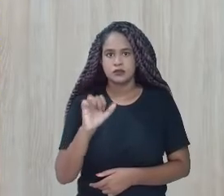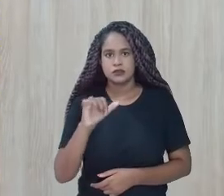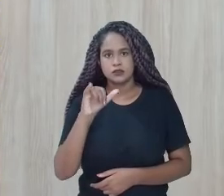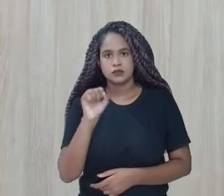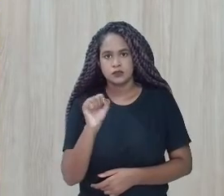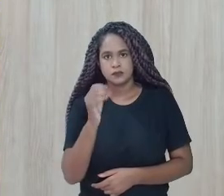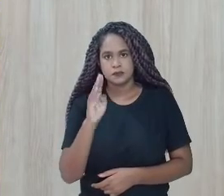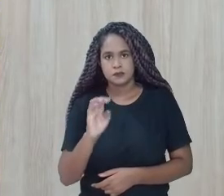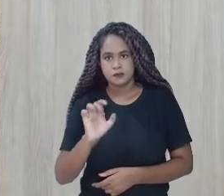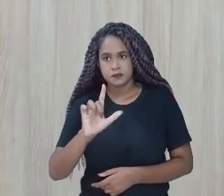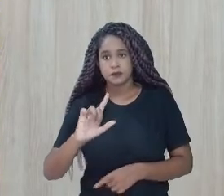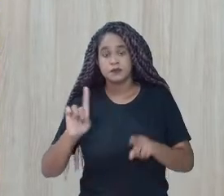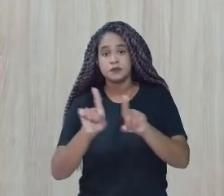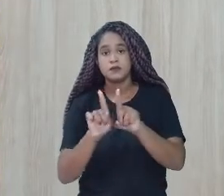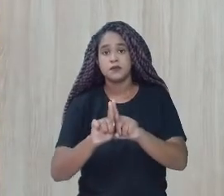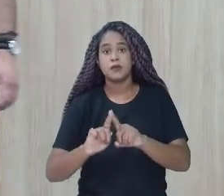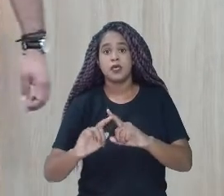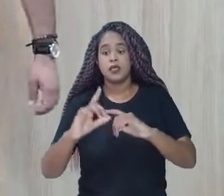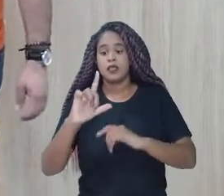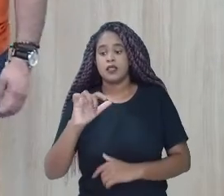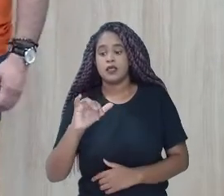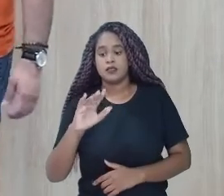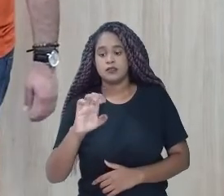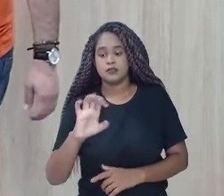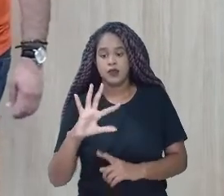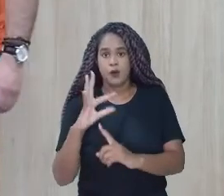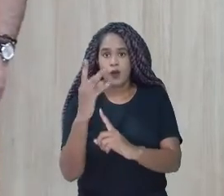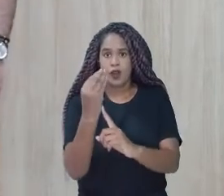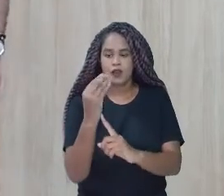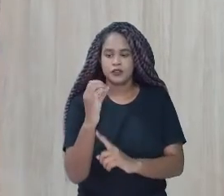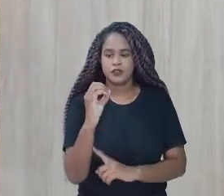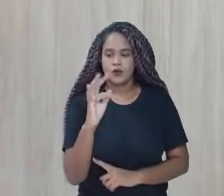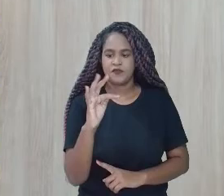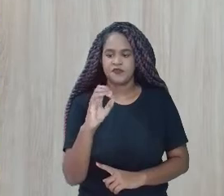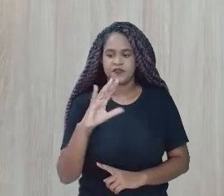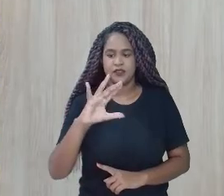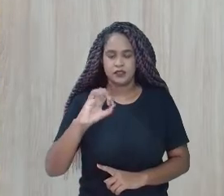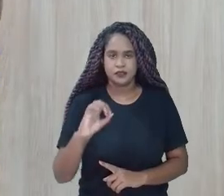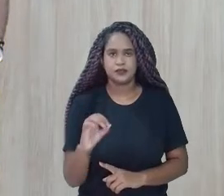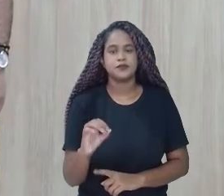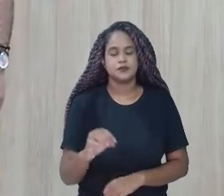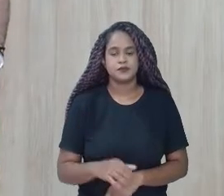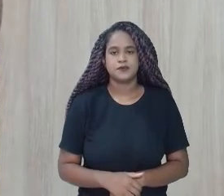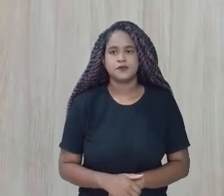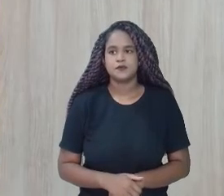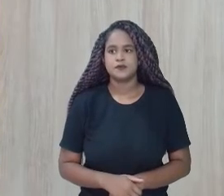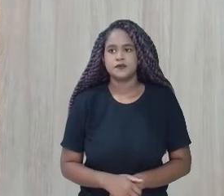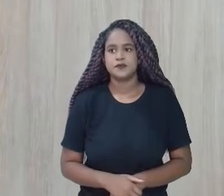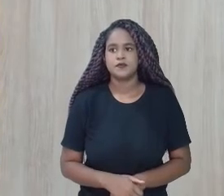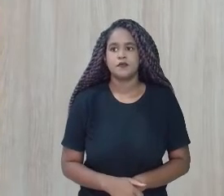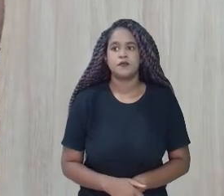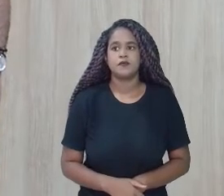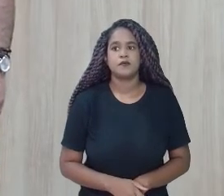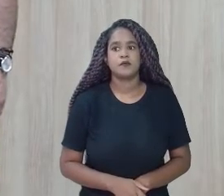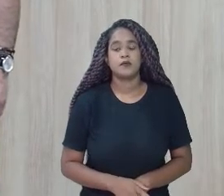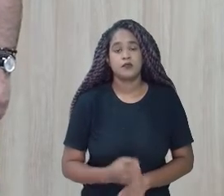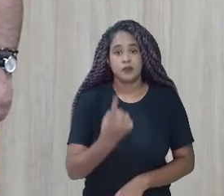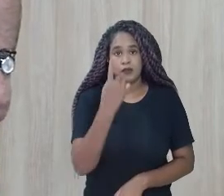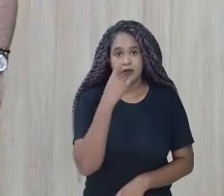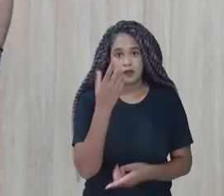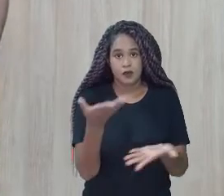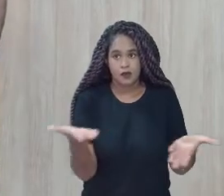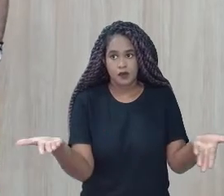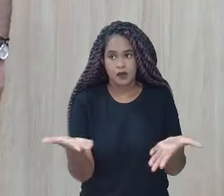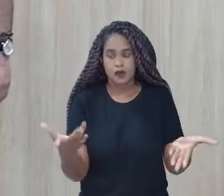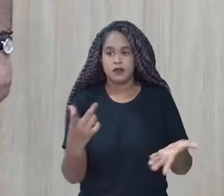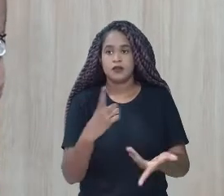para cá a gente tem o Liceu de Artes e Ofícios, né? O antigo Liceu de Artes e Ofícios. Aqui a gente observa, ó, vejam,